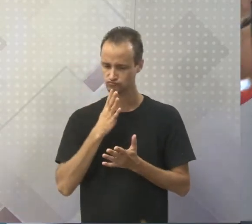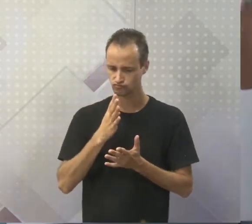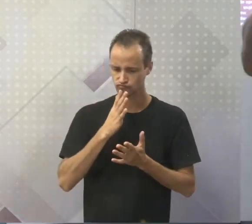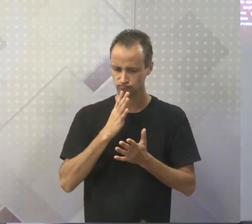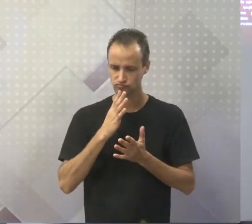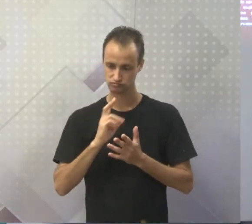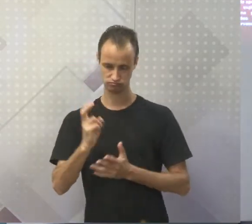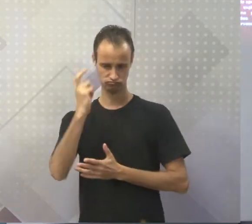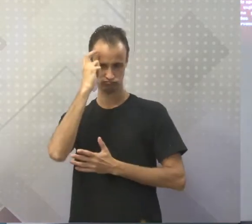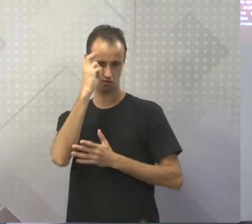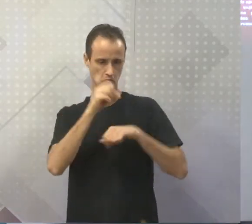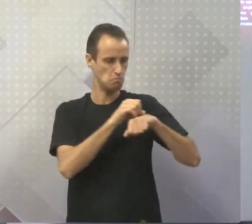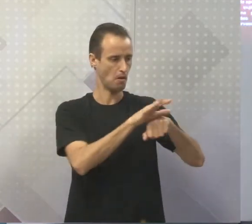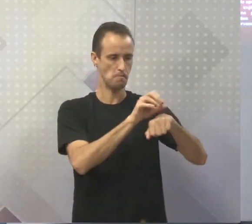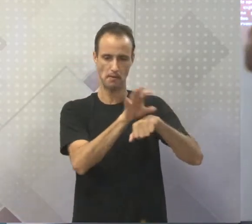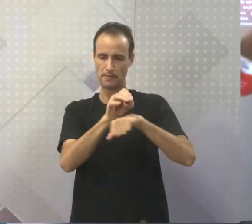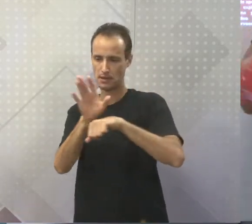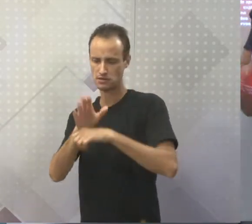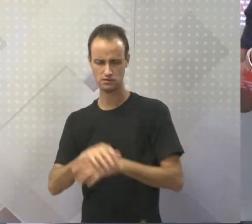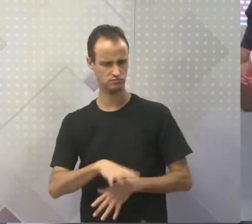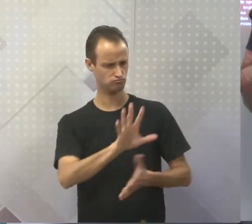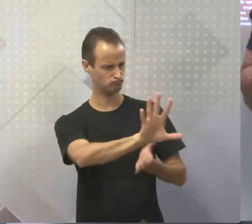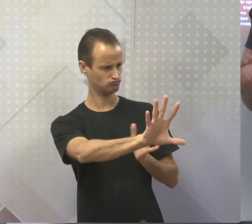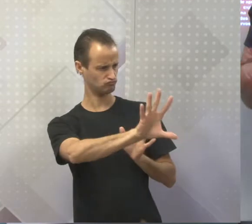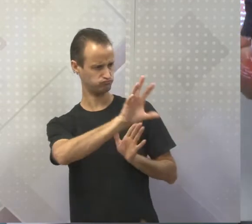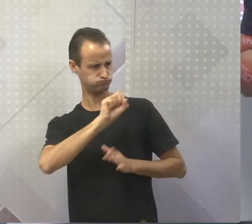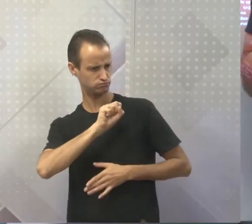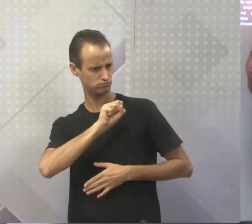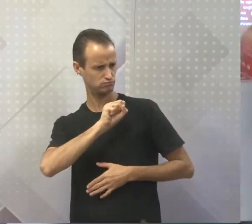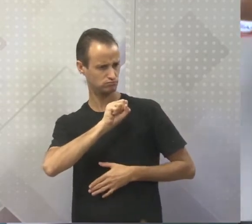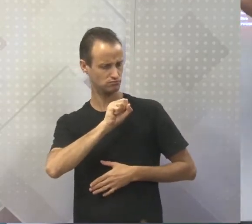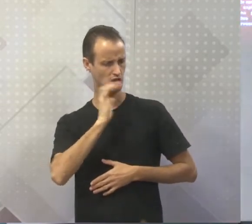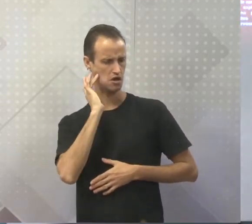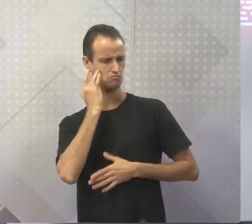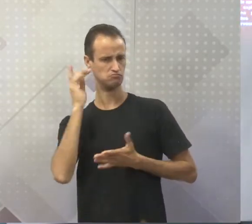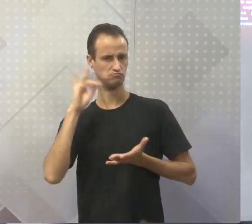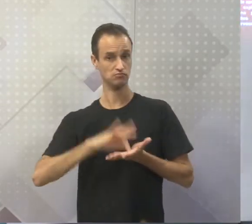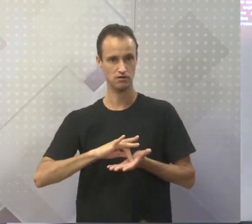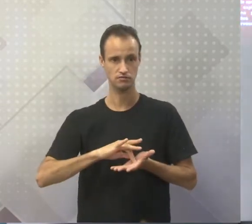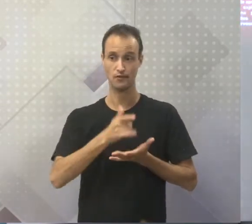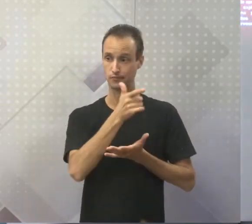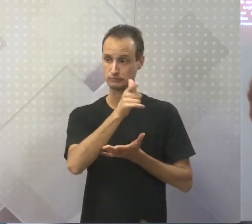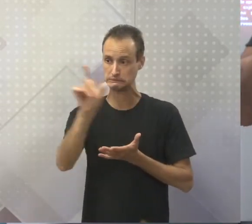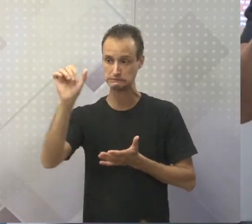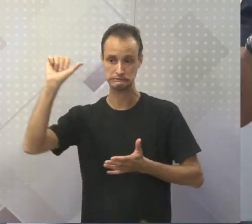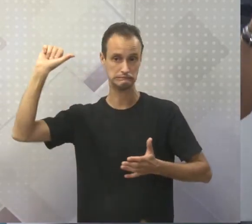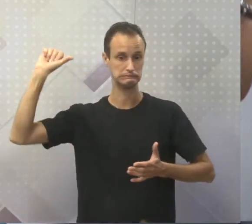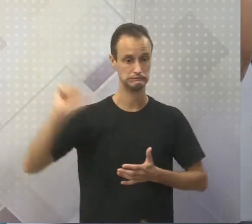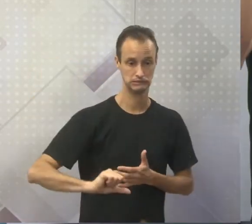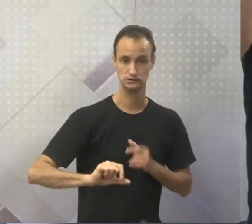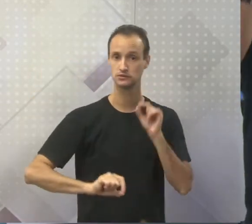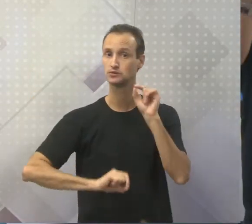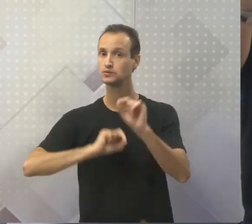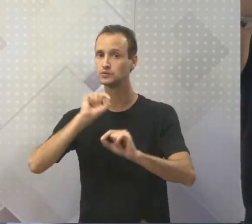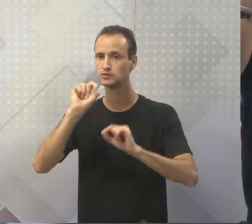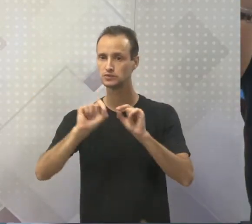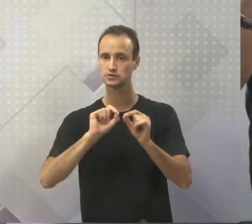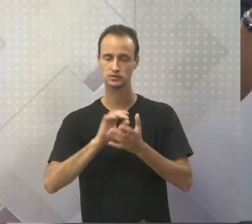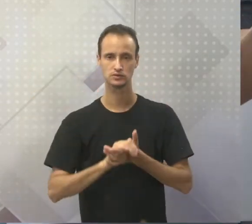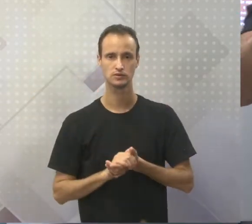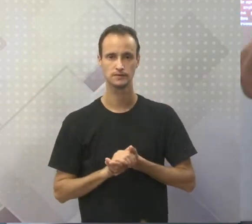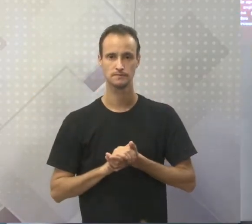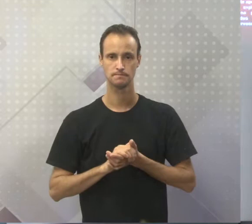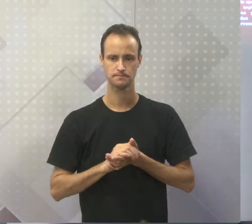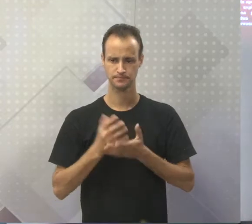cultura e querem passar isso adiante. Você toma aquilo como verdade. Em outras, pior ainda, é quando se apoderam